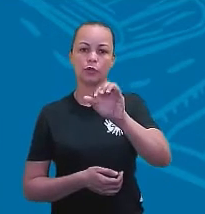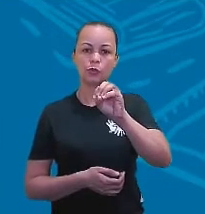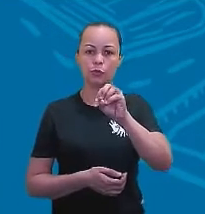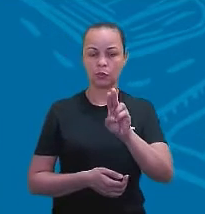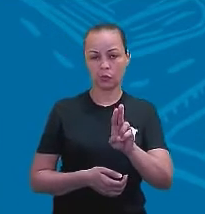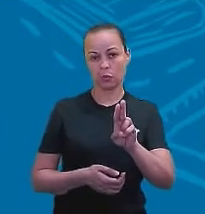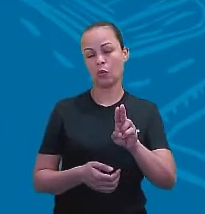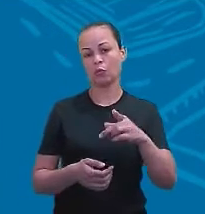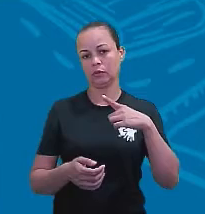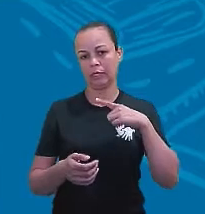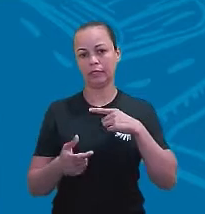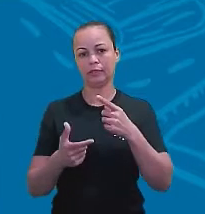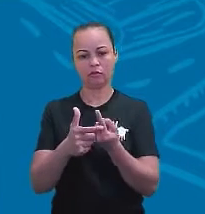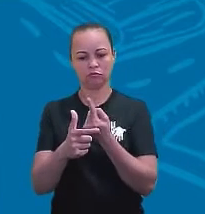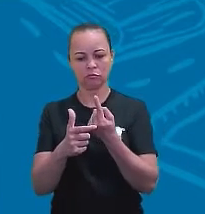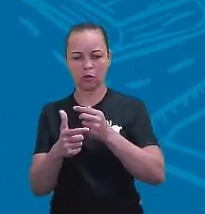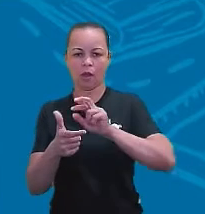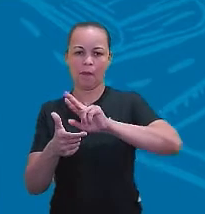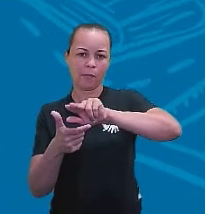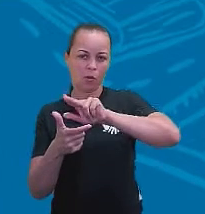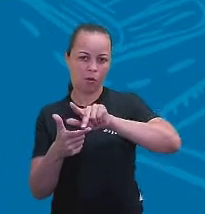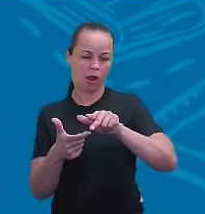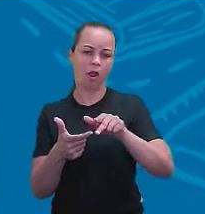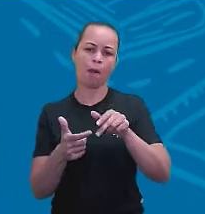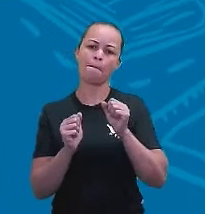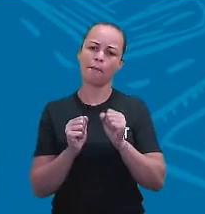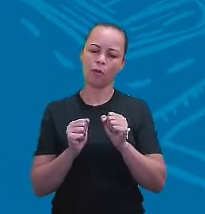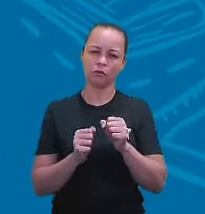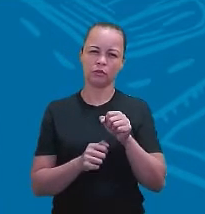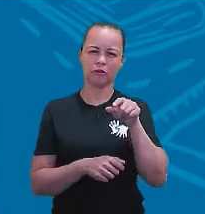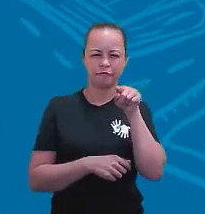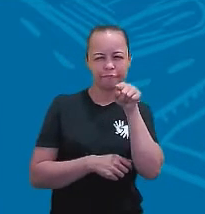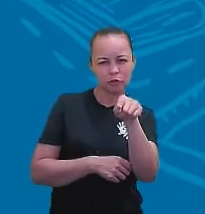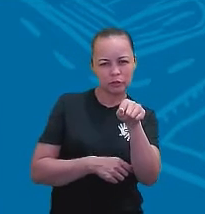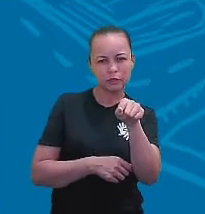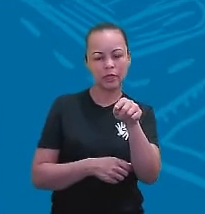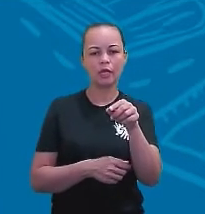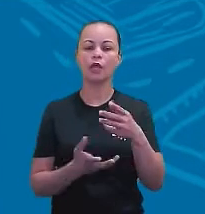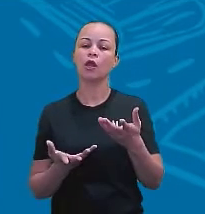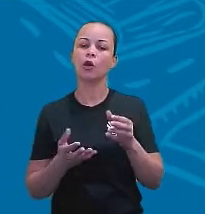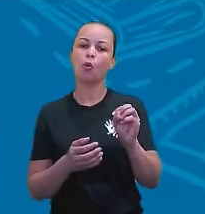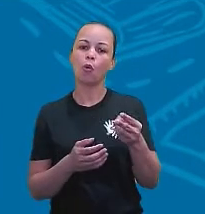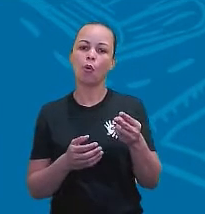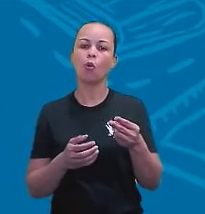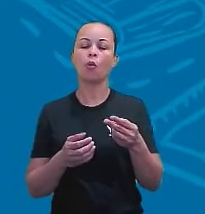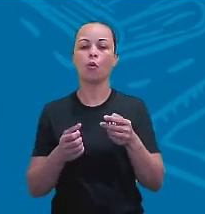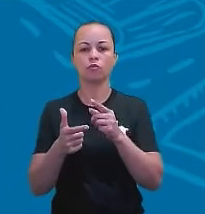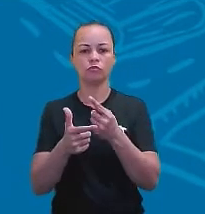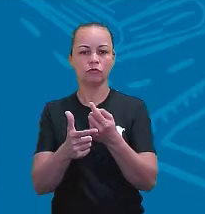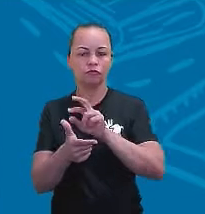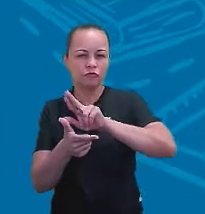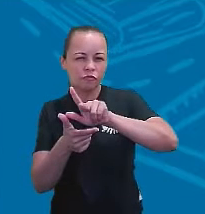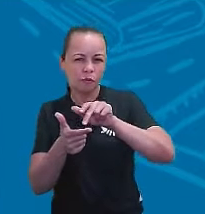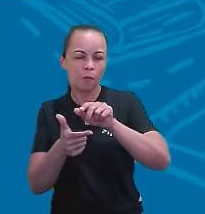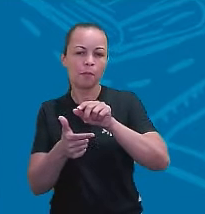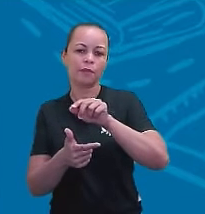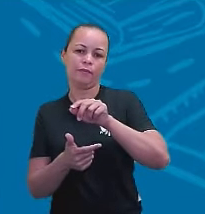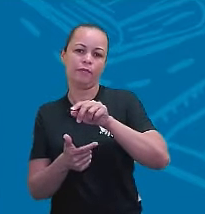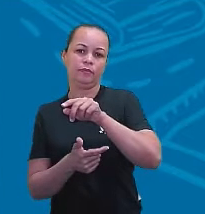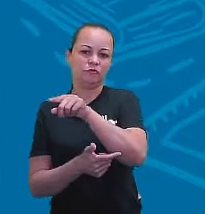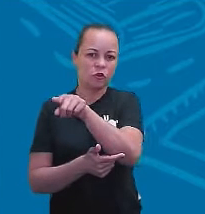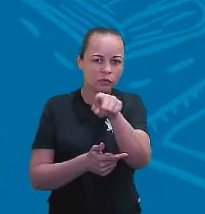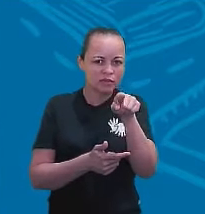formas, de singular e de plural, tá? Então, ele pode ser você, singular, ou vocês, plural. E também temos